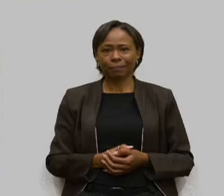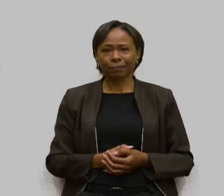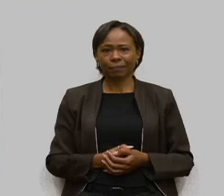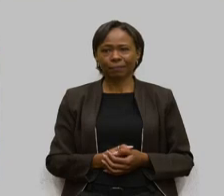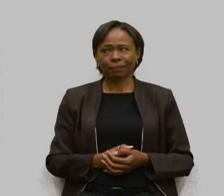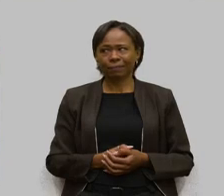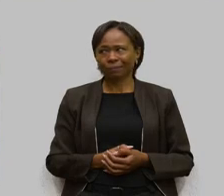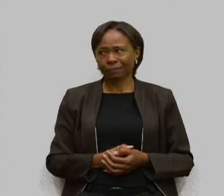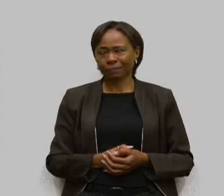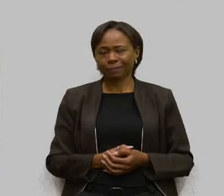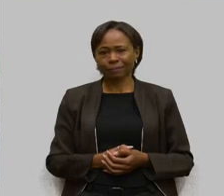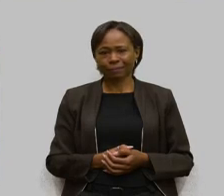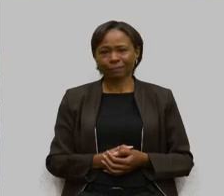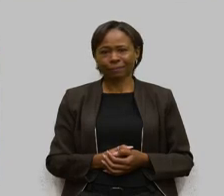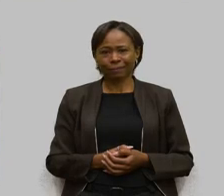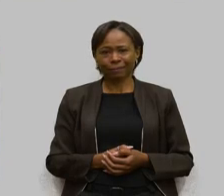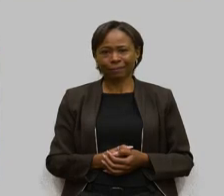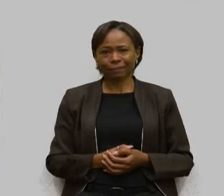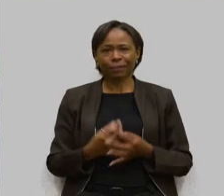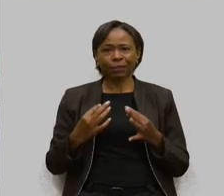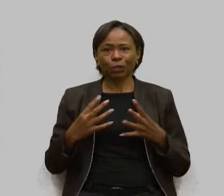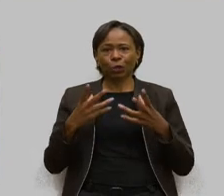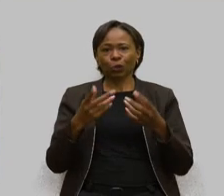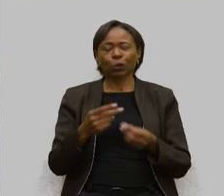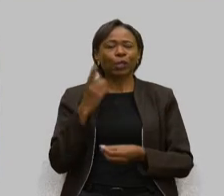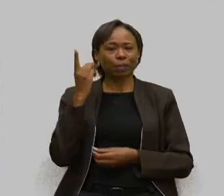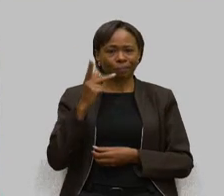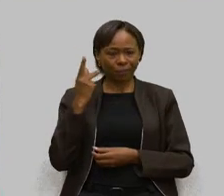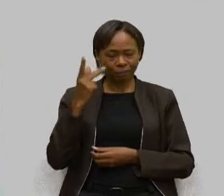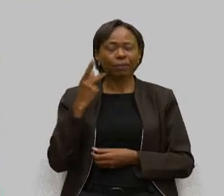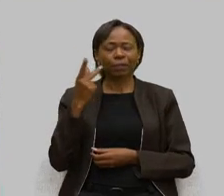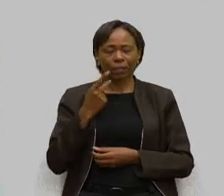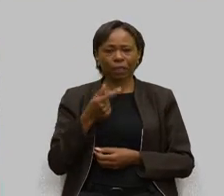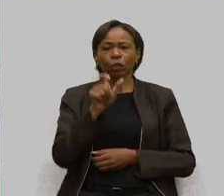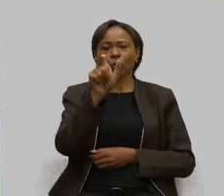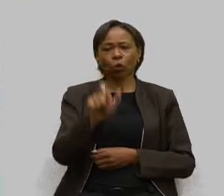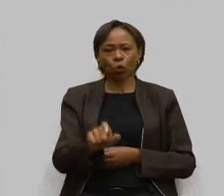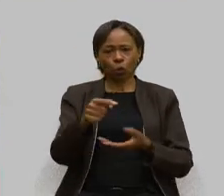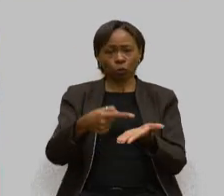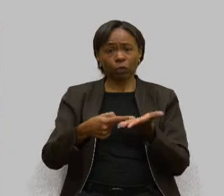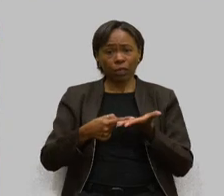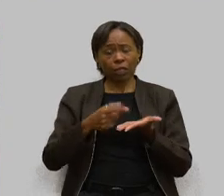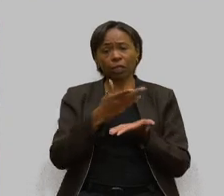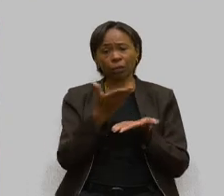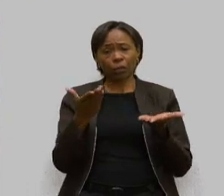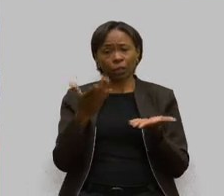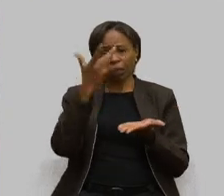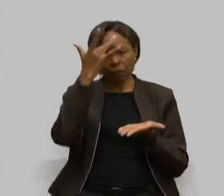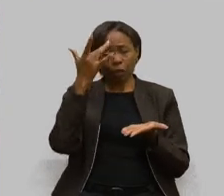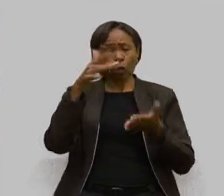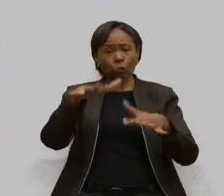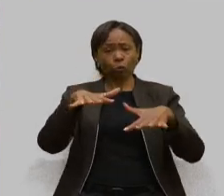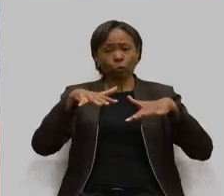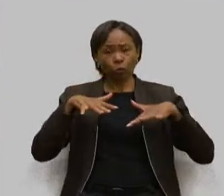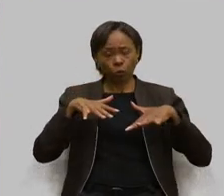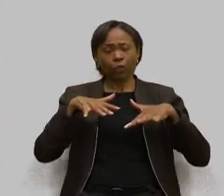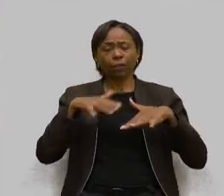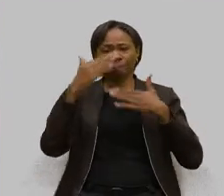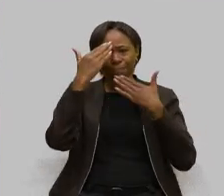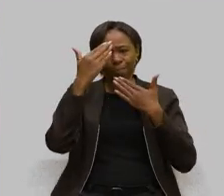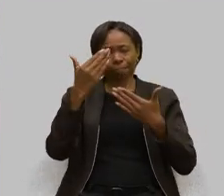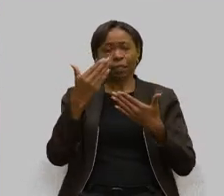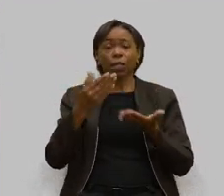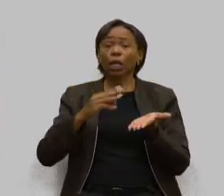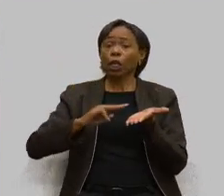a presidência agradece a presença dos parlamentares do convidado e do público que convoca os membros para a